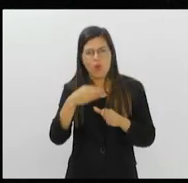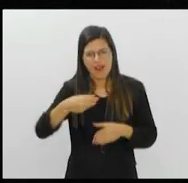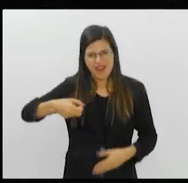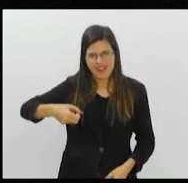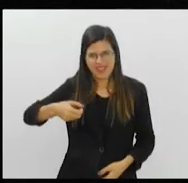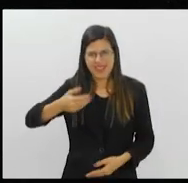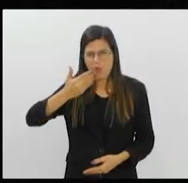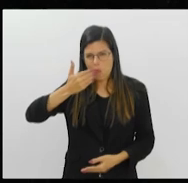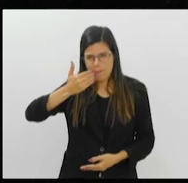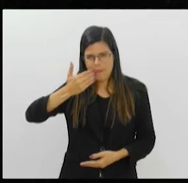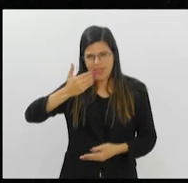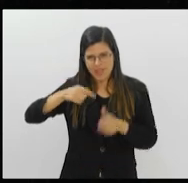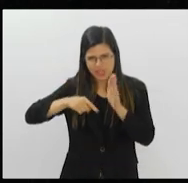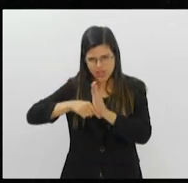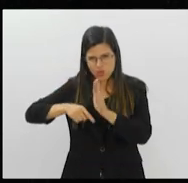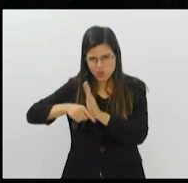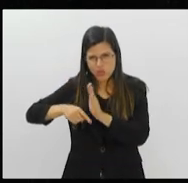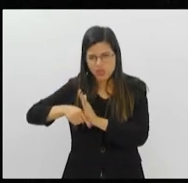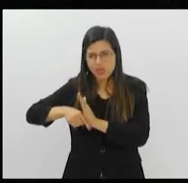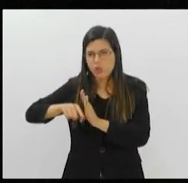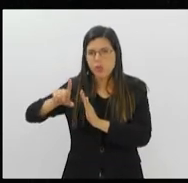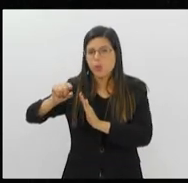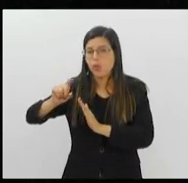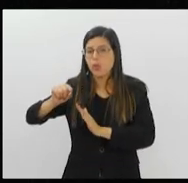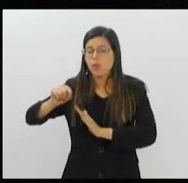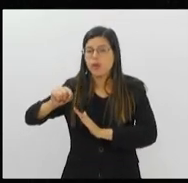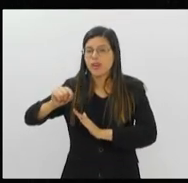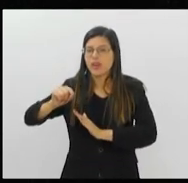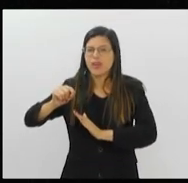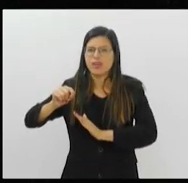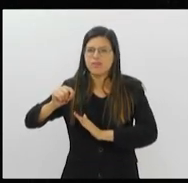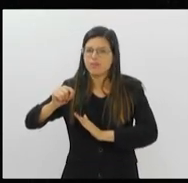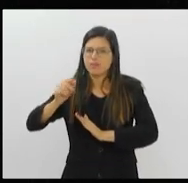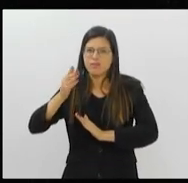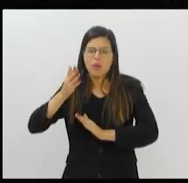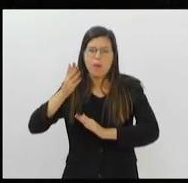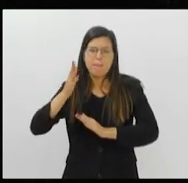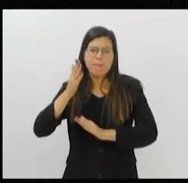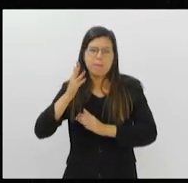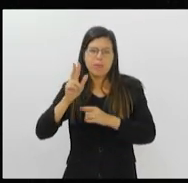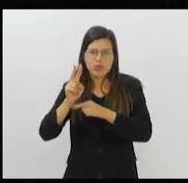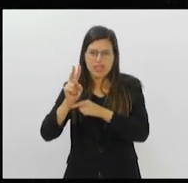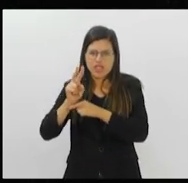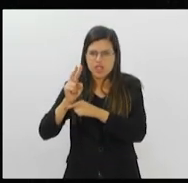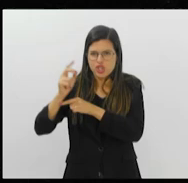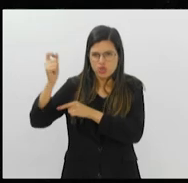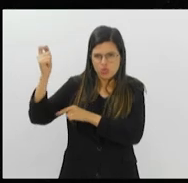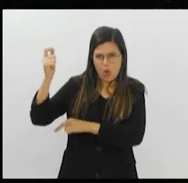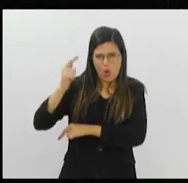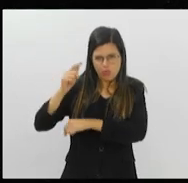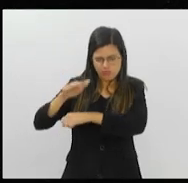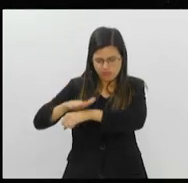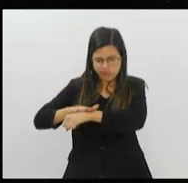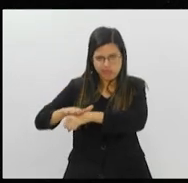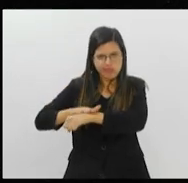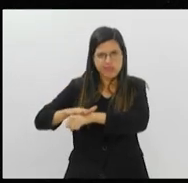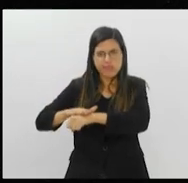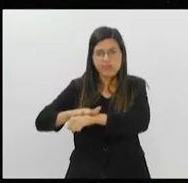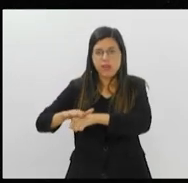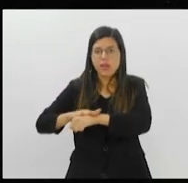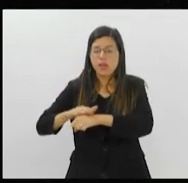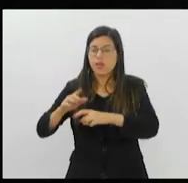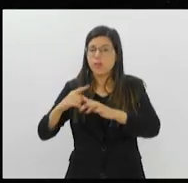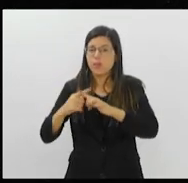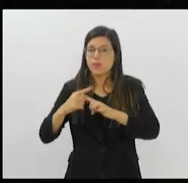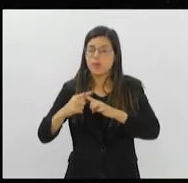o protetor solar. Porque, ao contrário do que se divulga, a maior